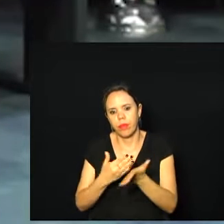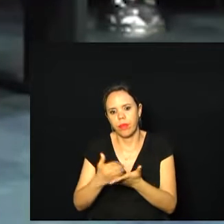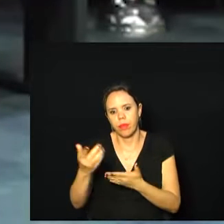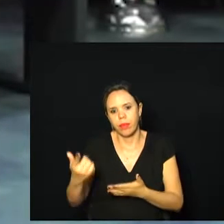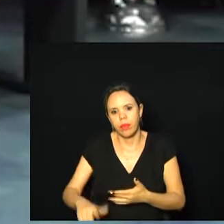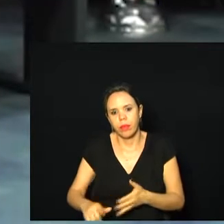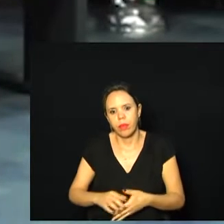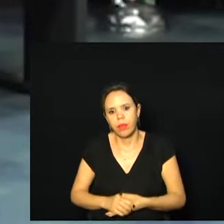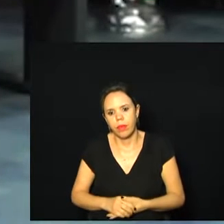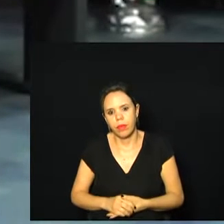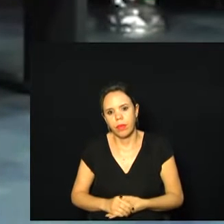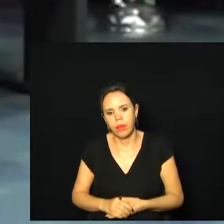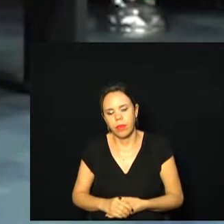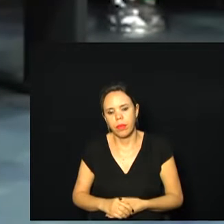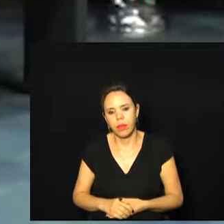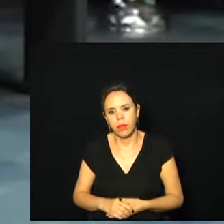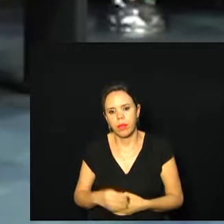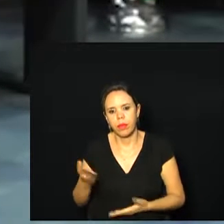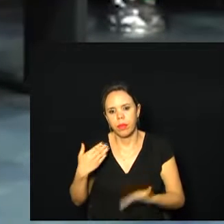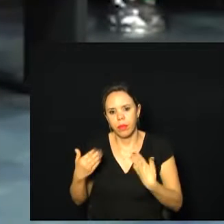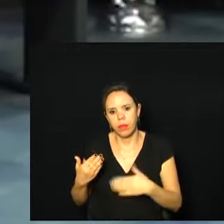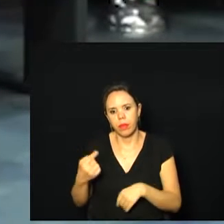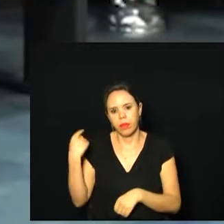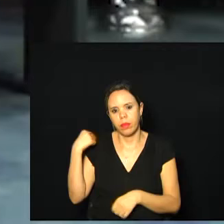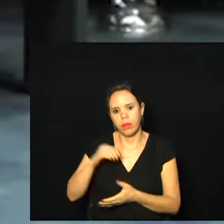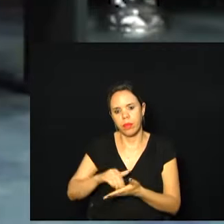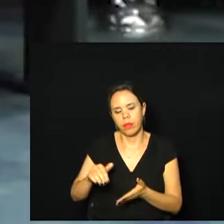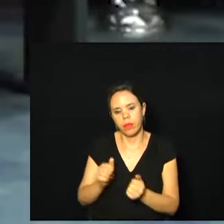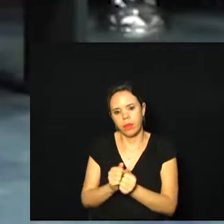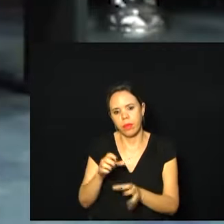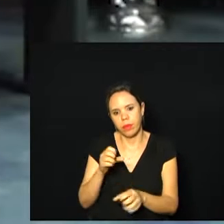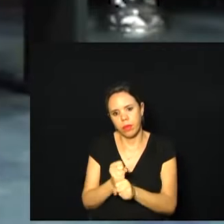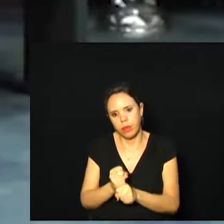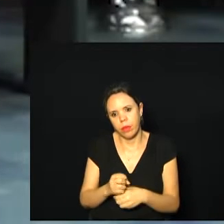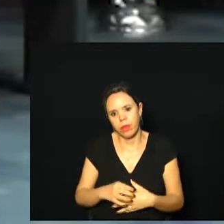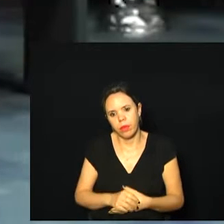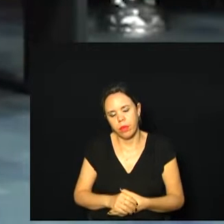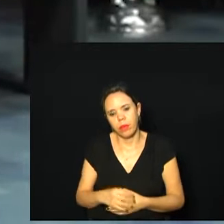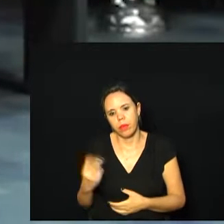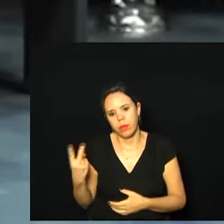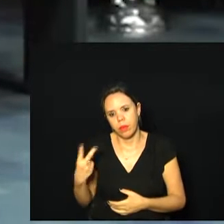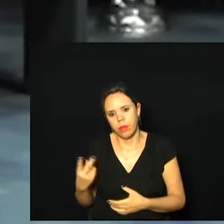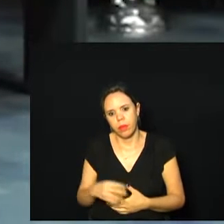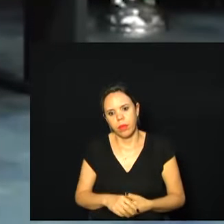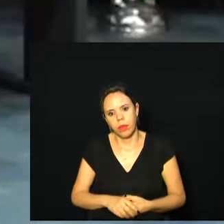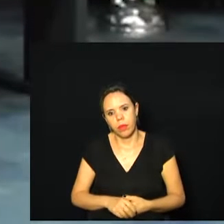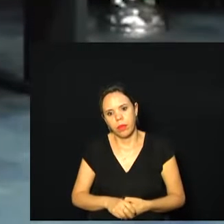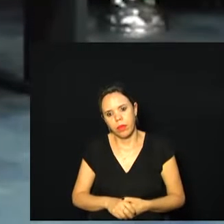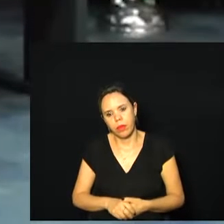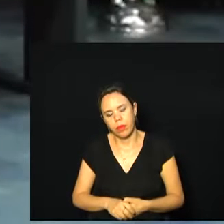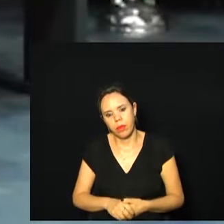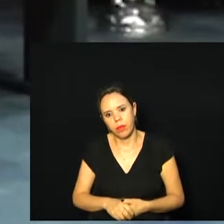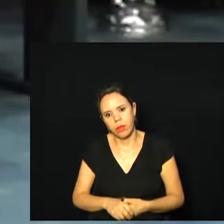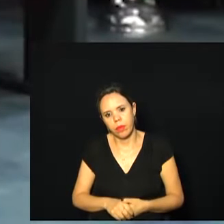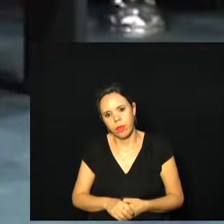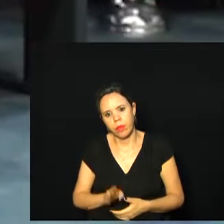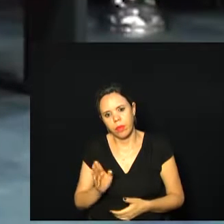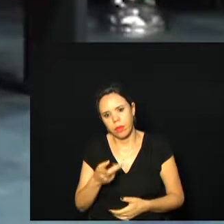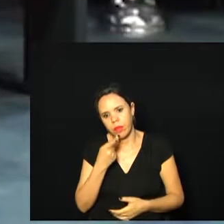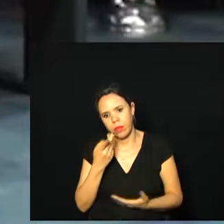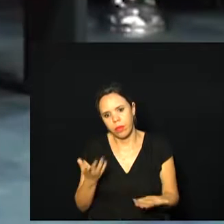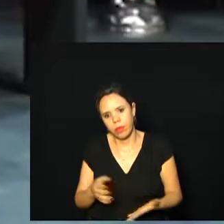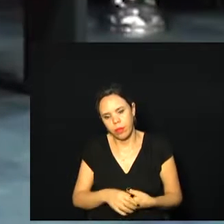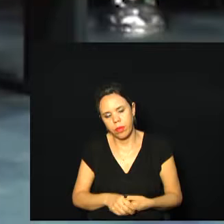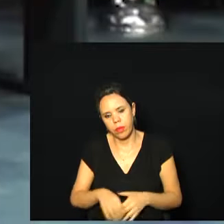que vai... A gente estava, inclusive, discutindo há pouco com o secretário de Finanças, eu e Vossa Excelência, em que estágio que está, que é